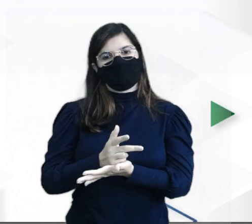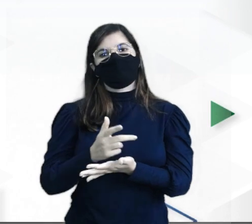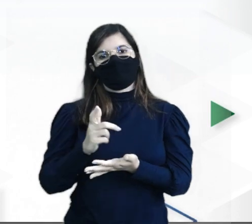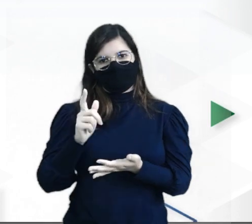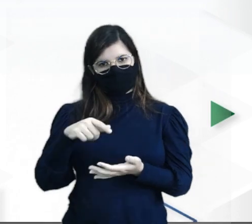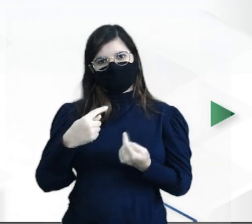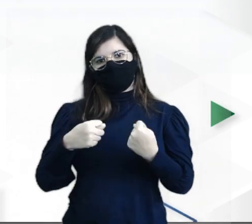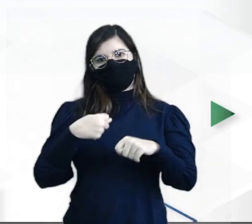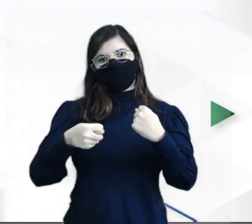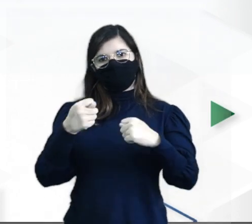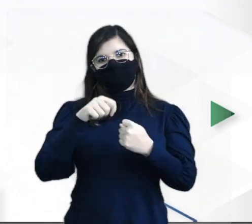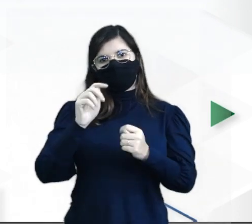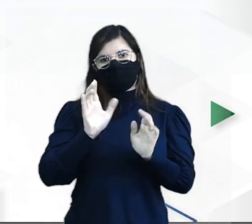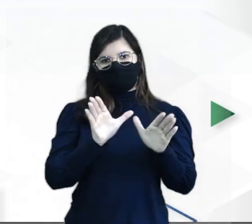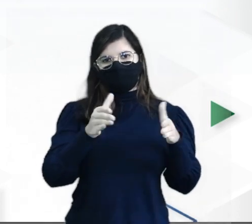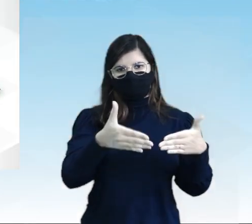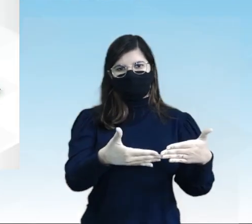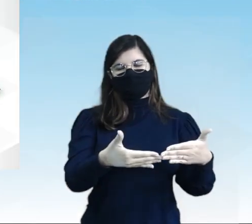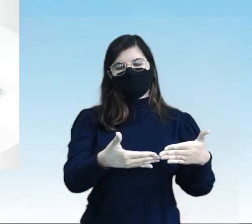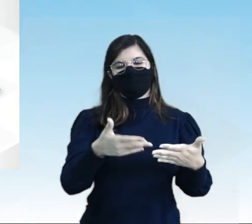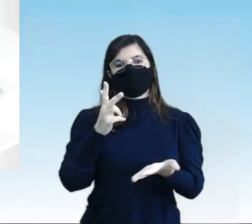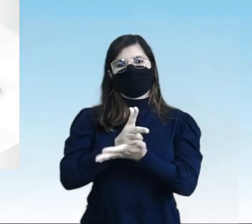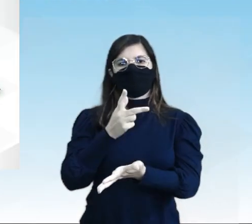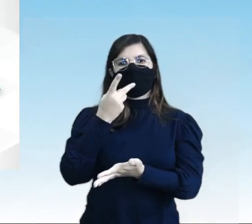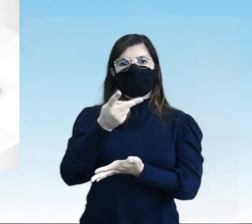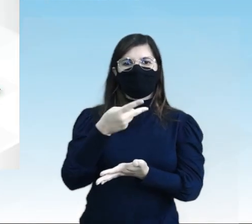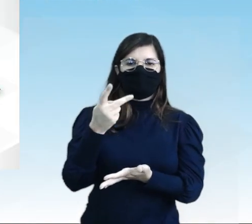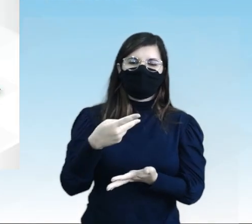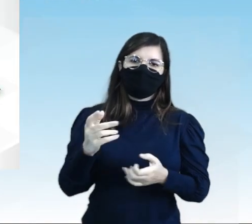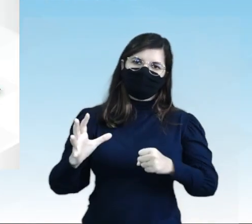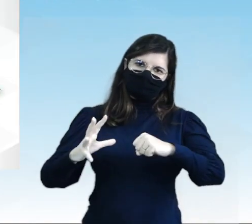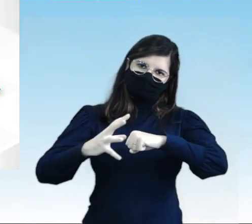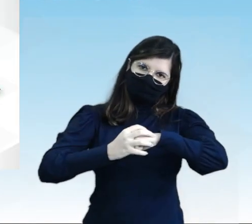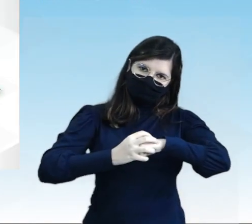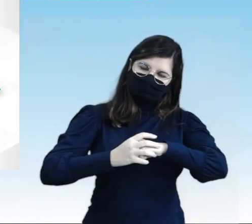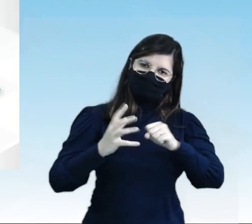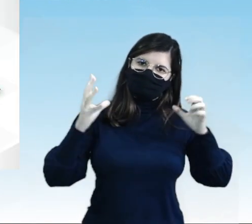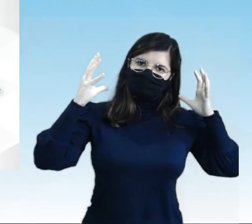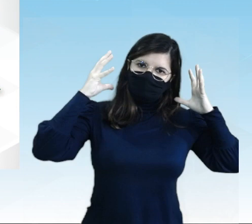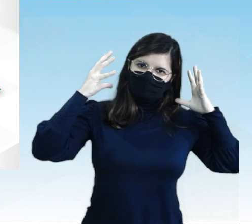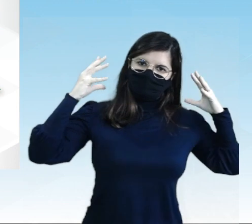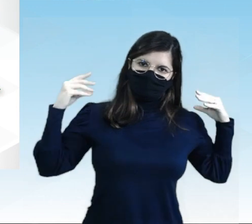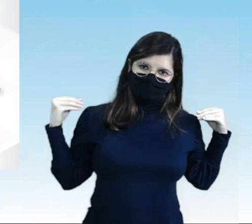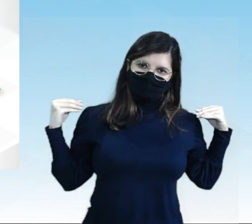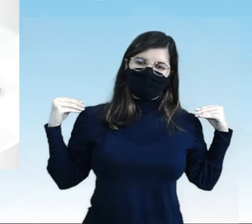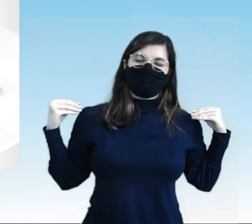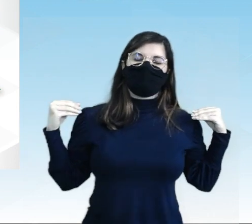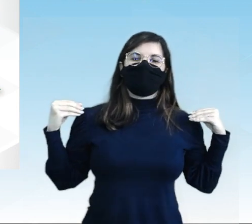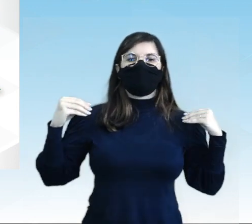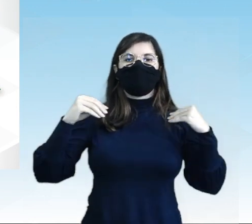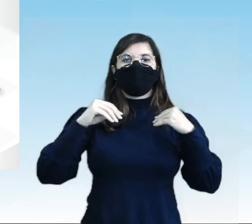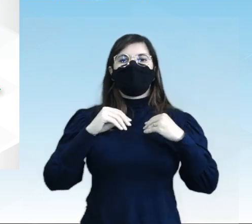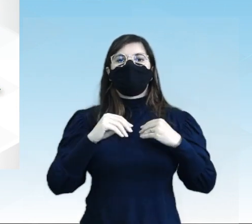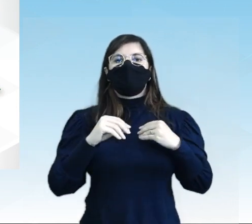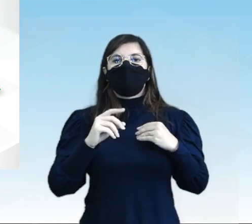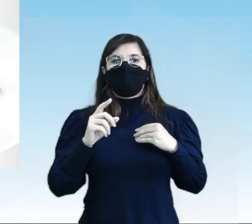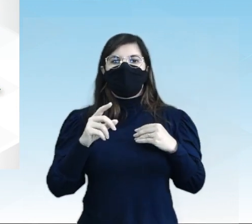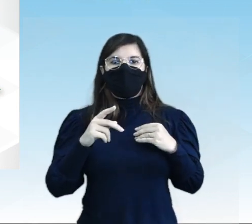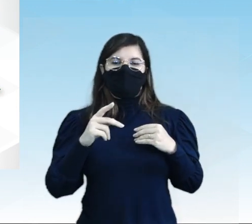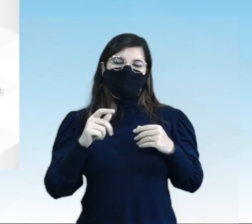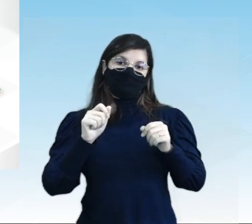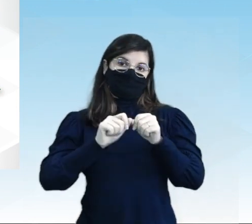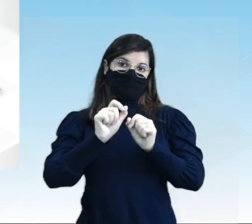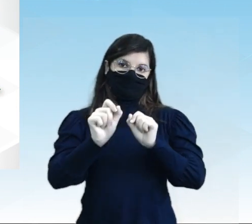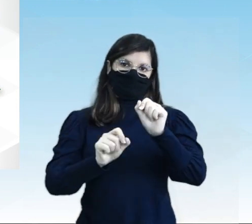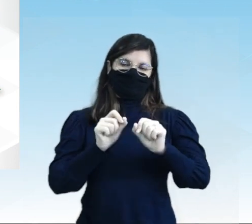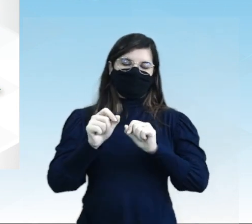economia né quando a gente fala de colonização holandesa né então é que